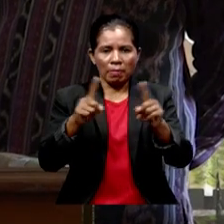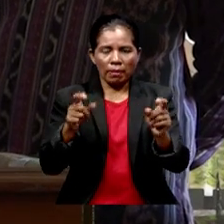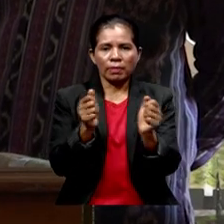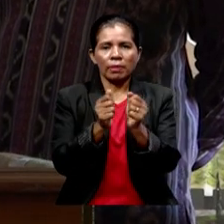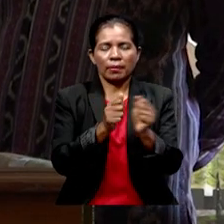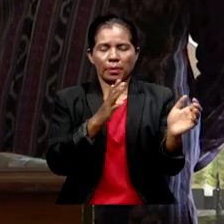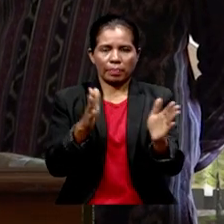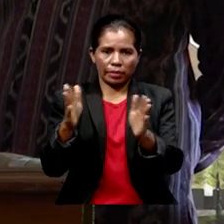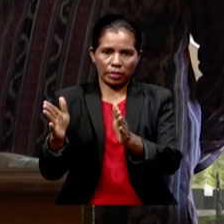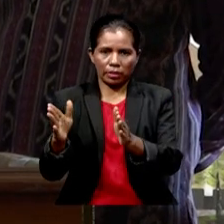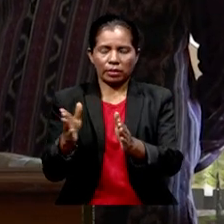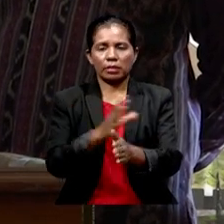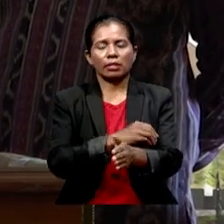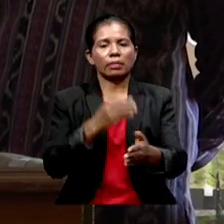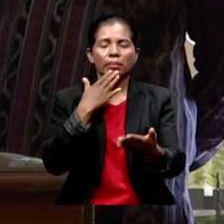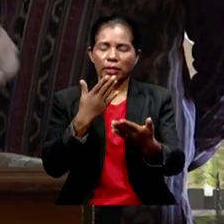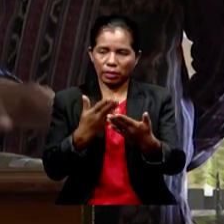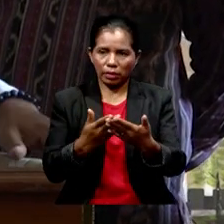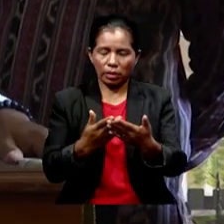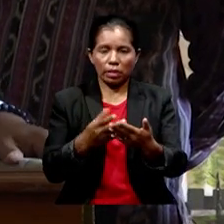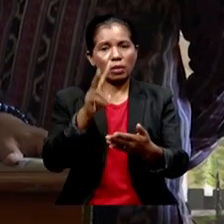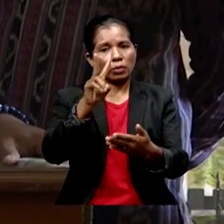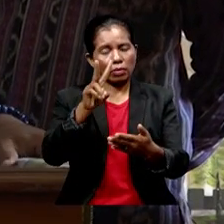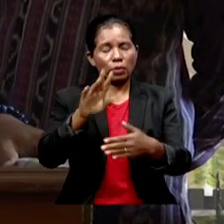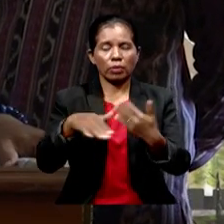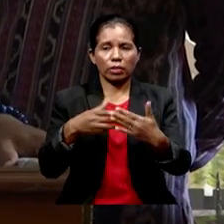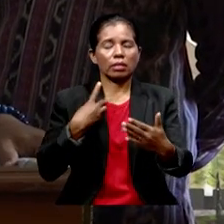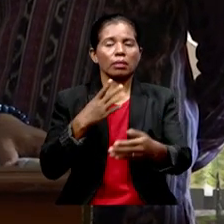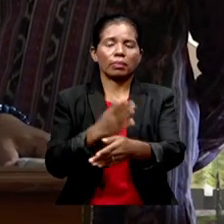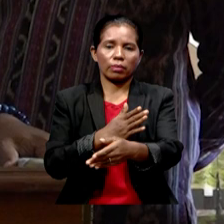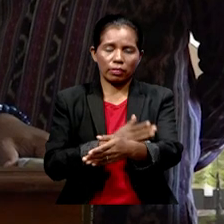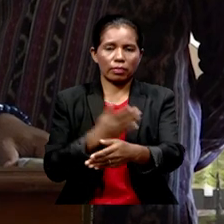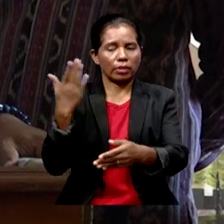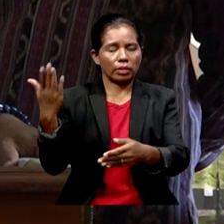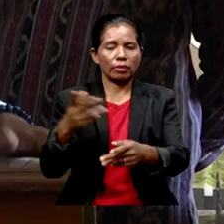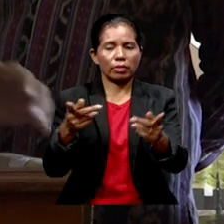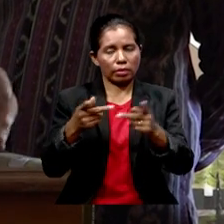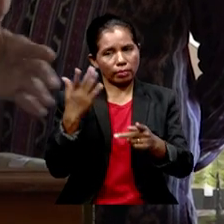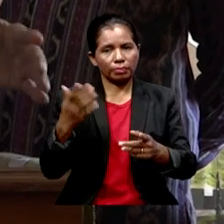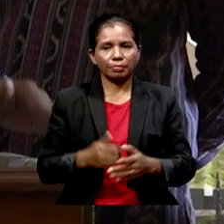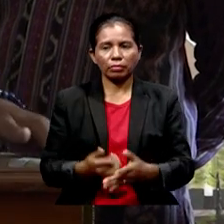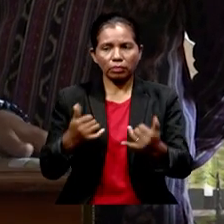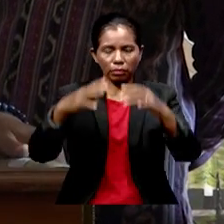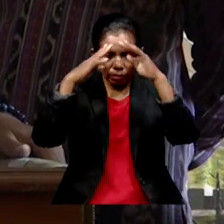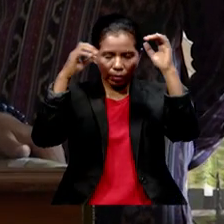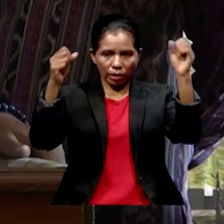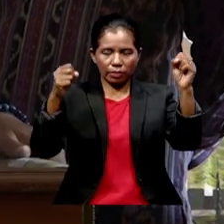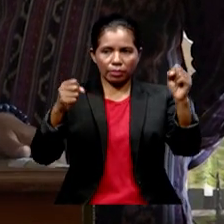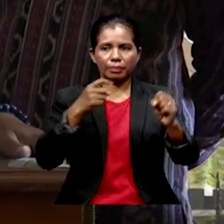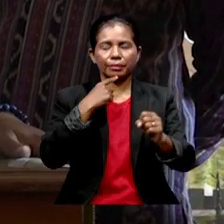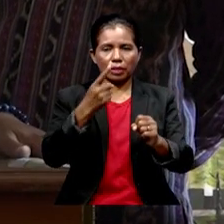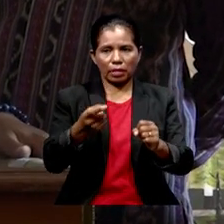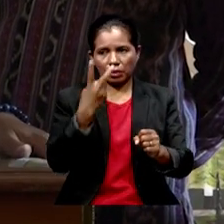processo modernização oito ano rua ne hoto ita se promove ia fatin en va e ida nem aca presidente ne sugestão para